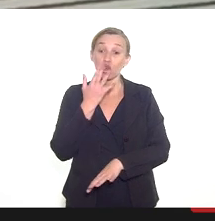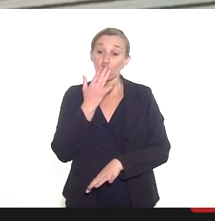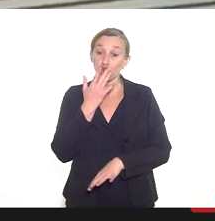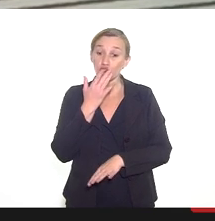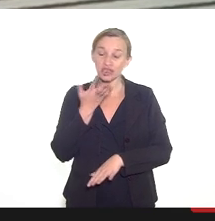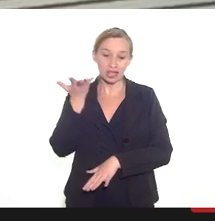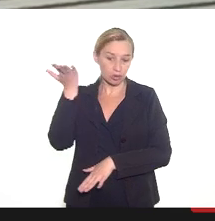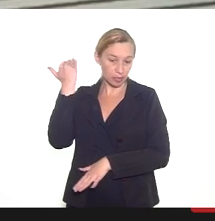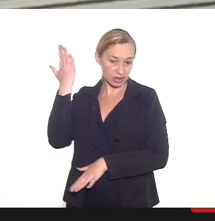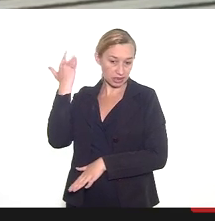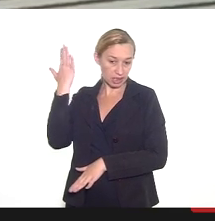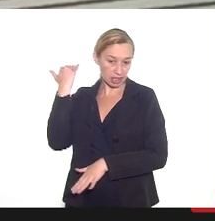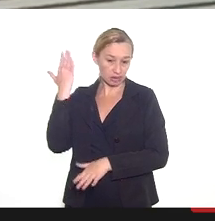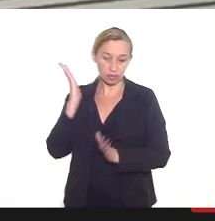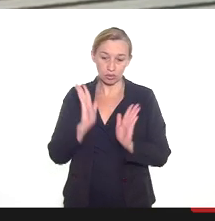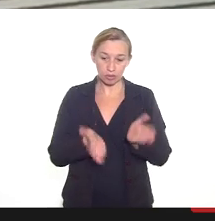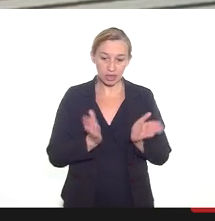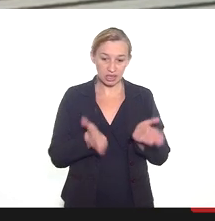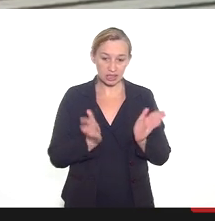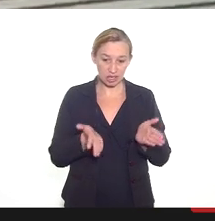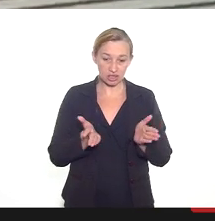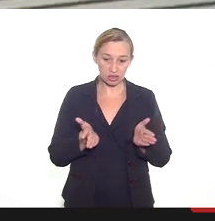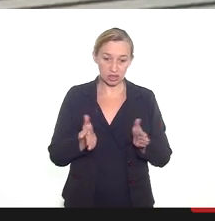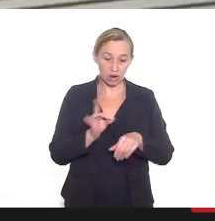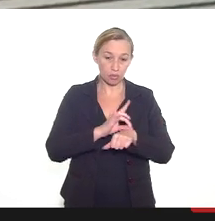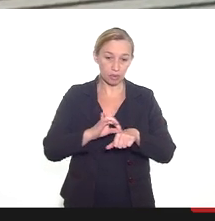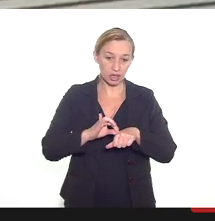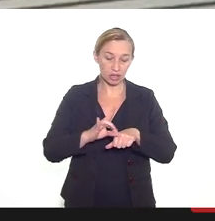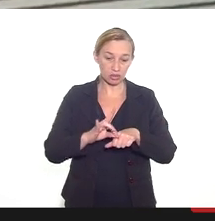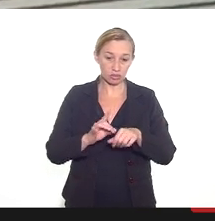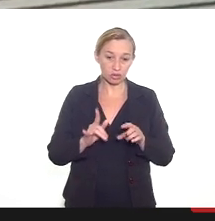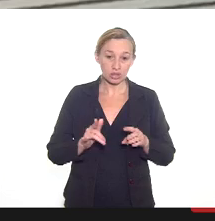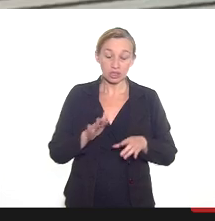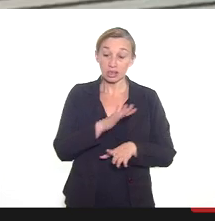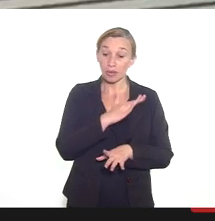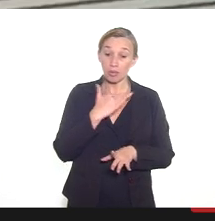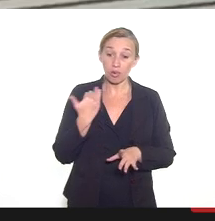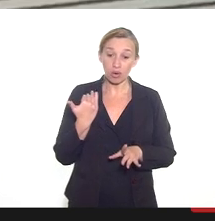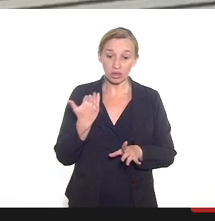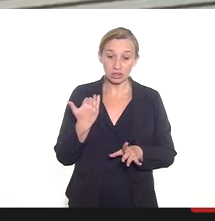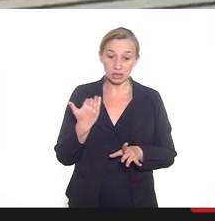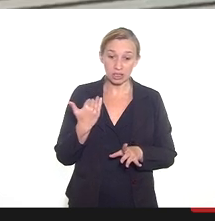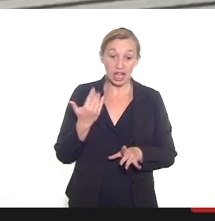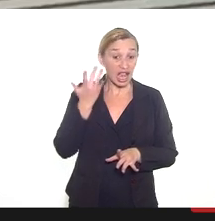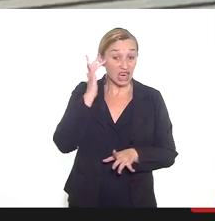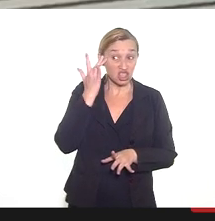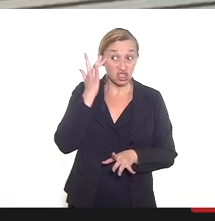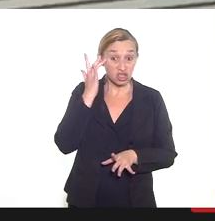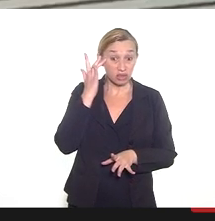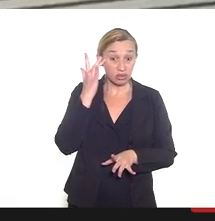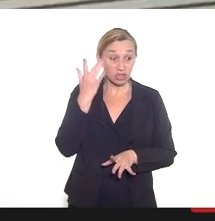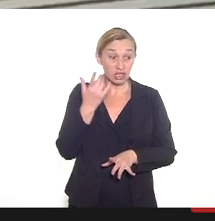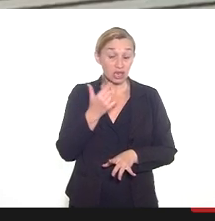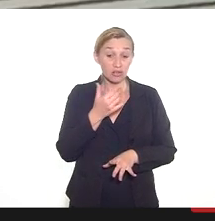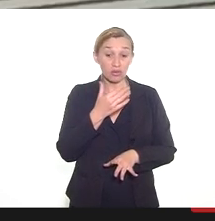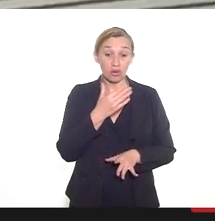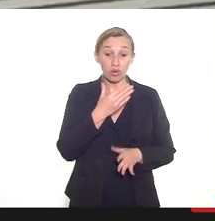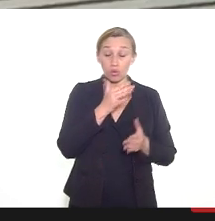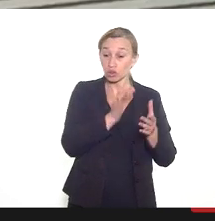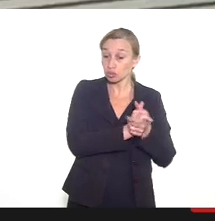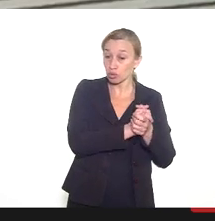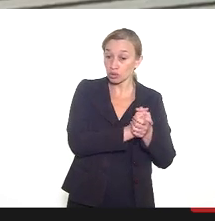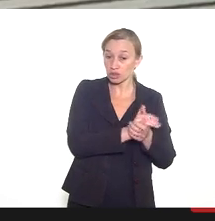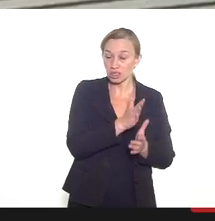o presente é o funeral, né? E ela está no funeral, achando que o funeral é dele. É uma questão